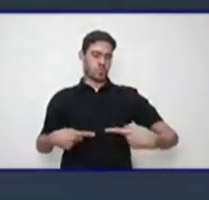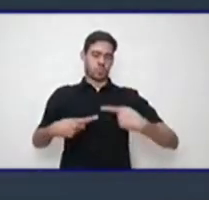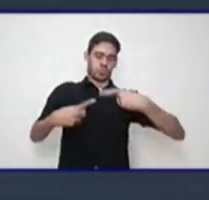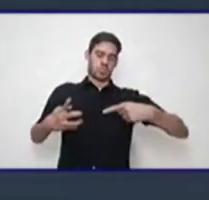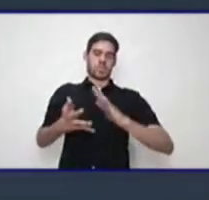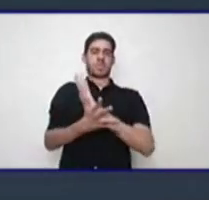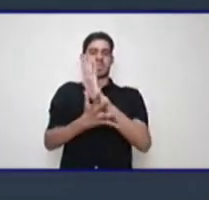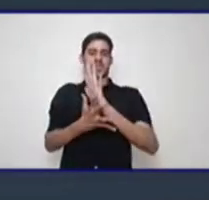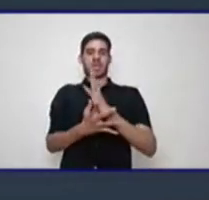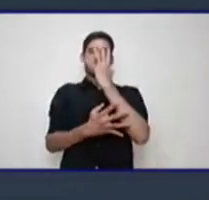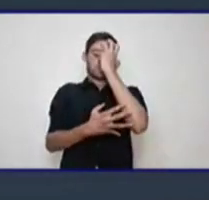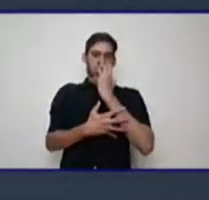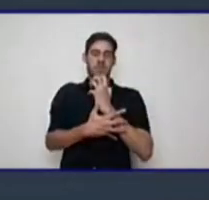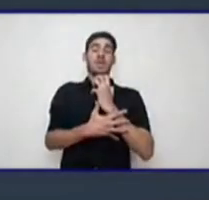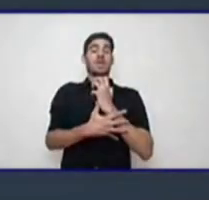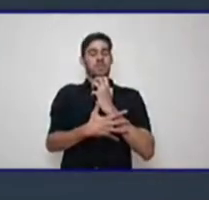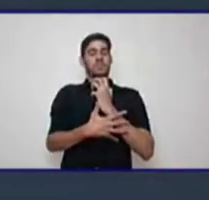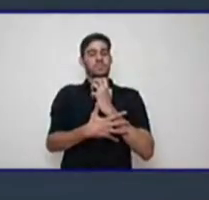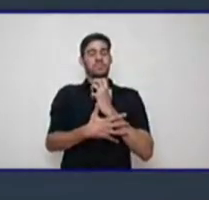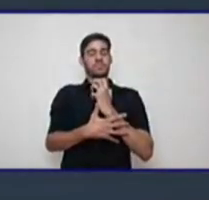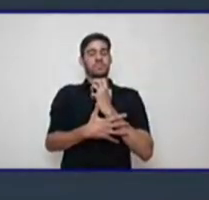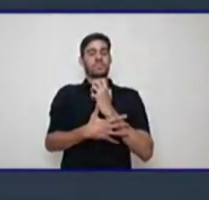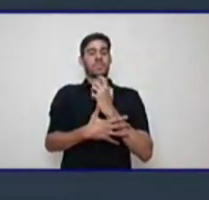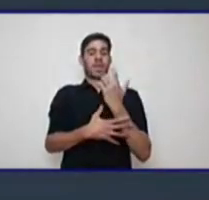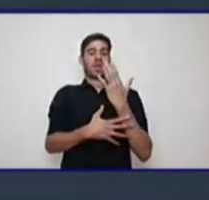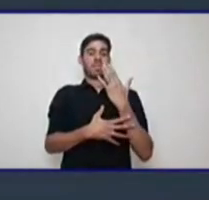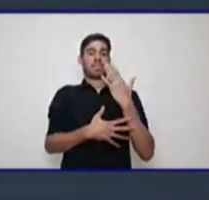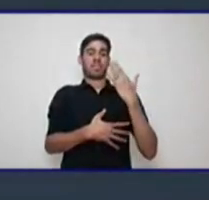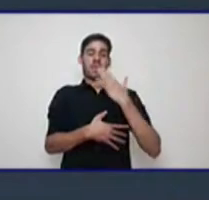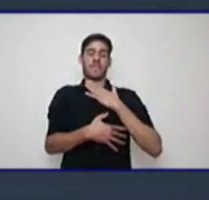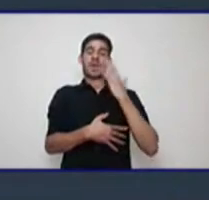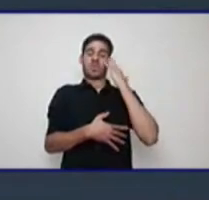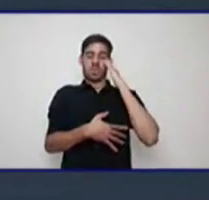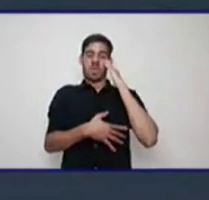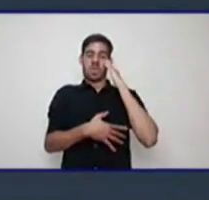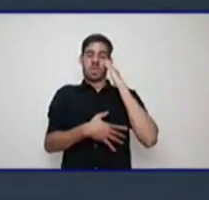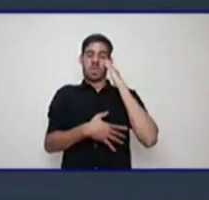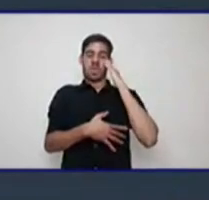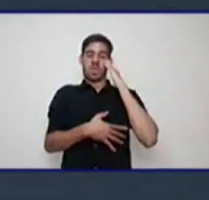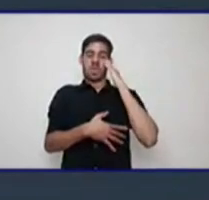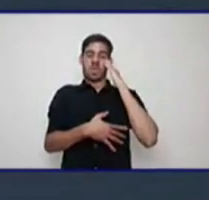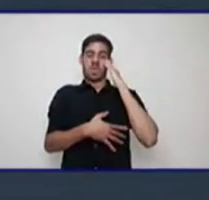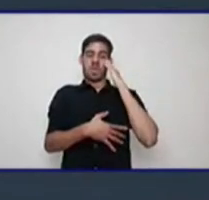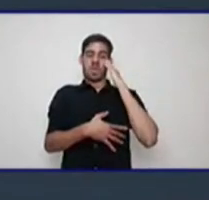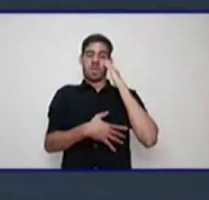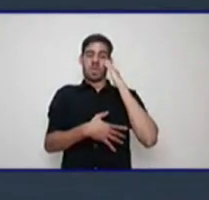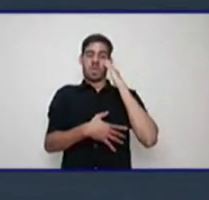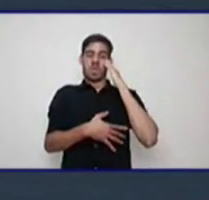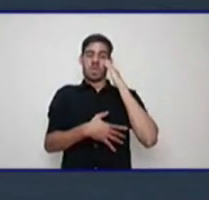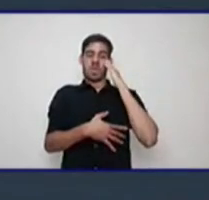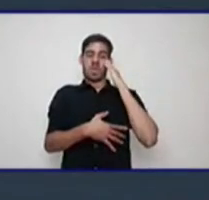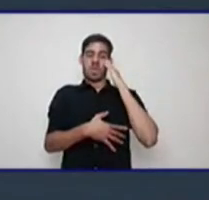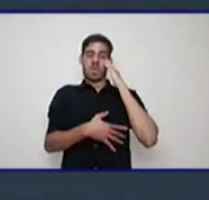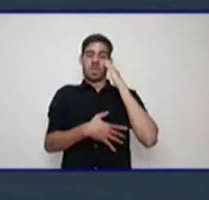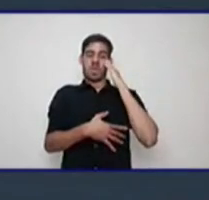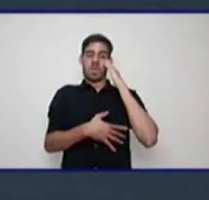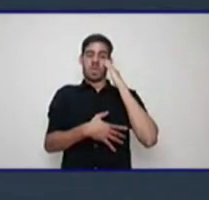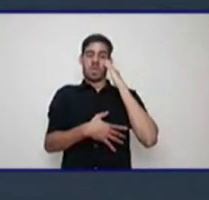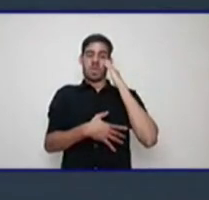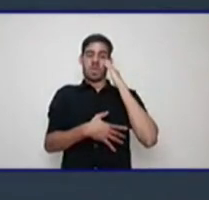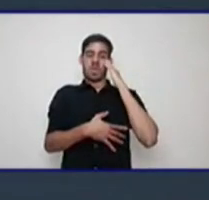seja grave, no meu entender, pode ser tutelada por outros ramos do direito, notadamente